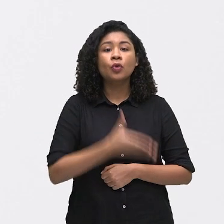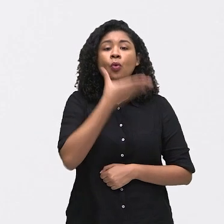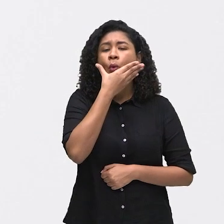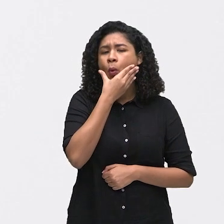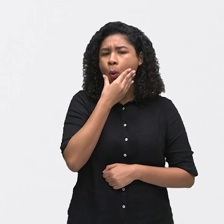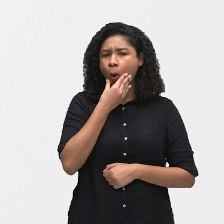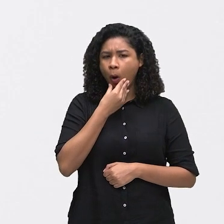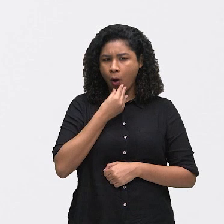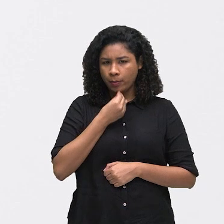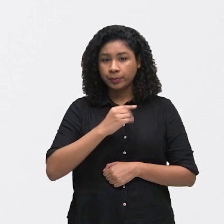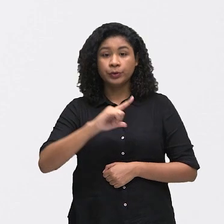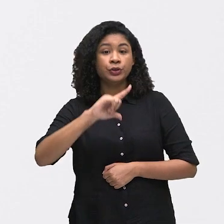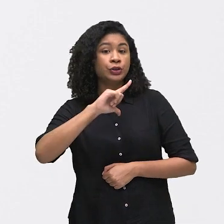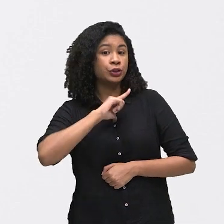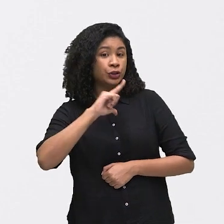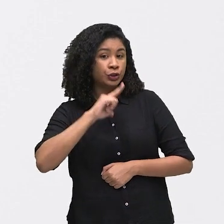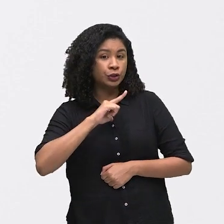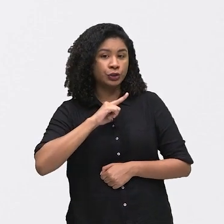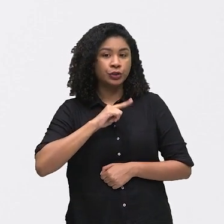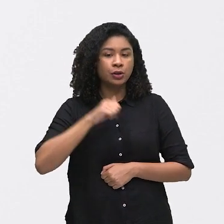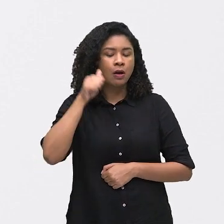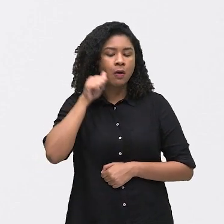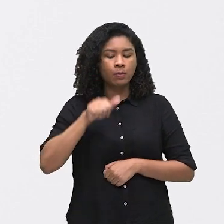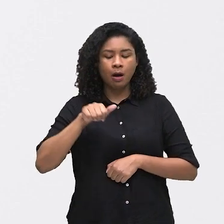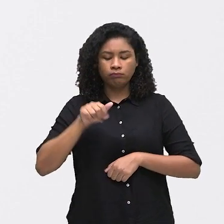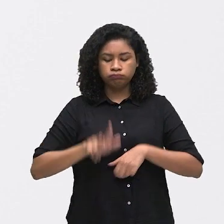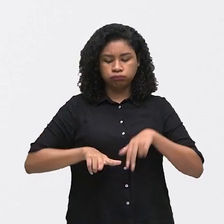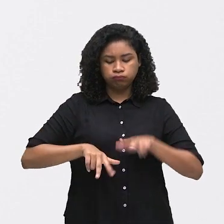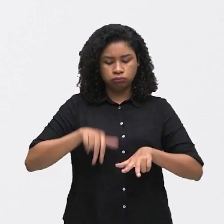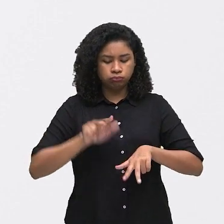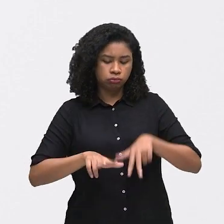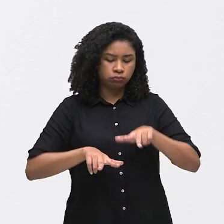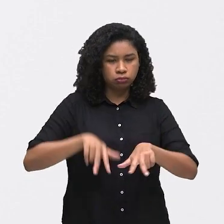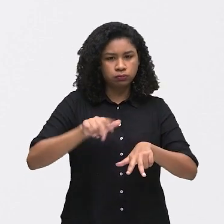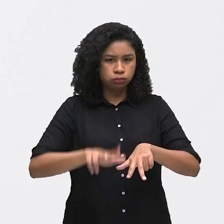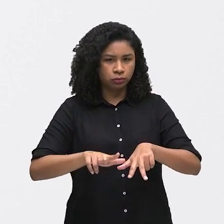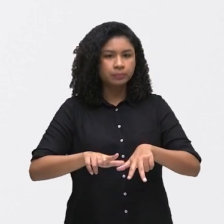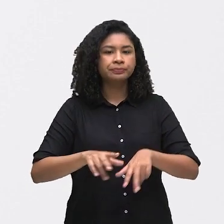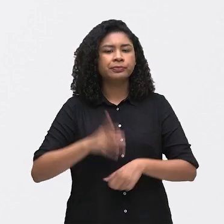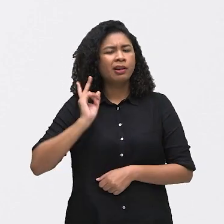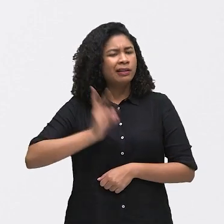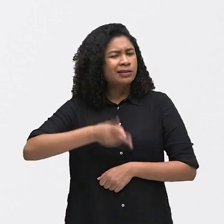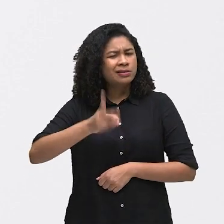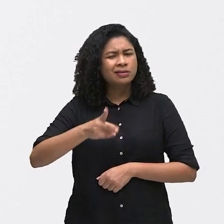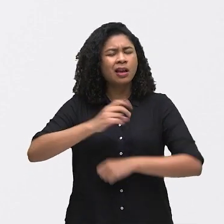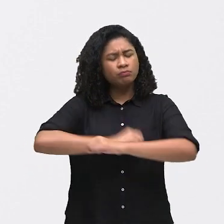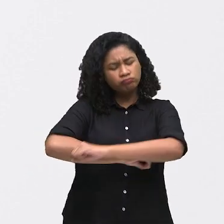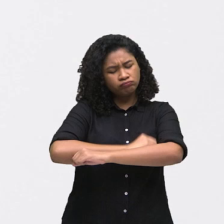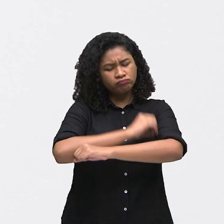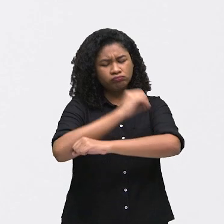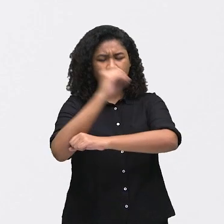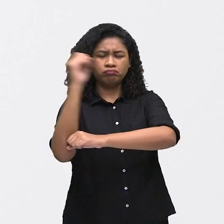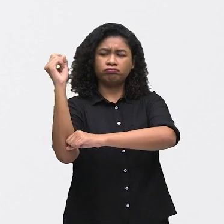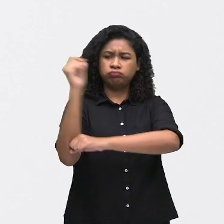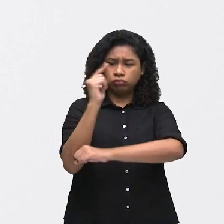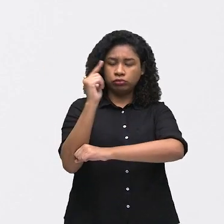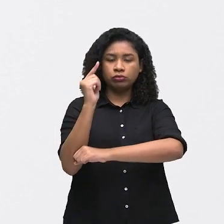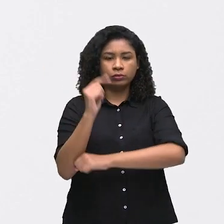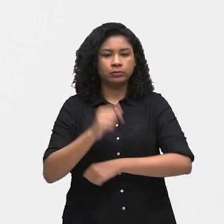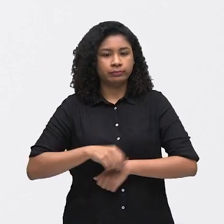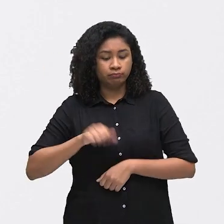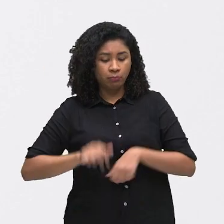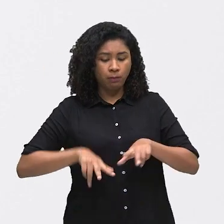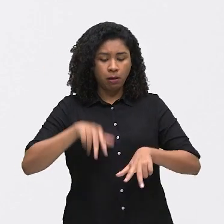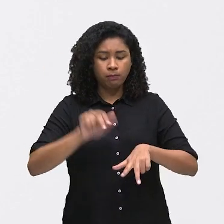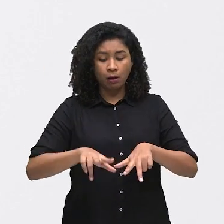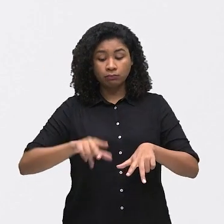um homem possuía uma gança que toda manhã punha um ovo de ouro.